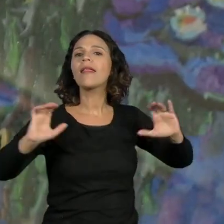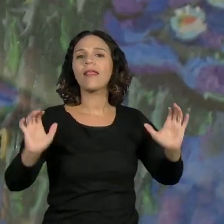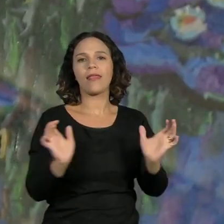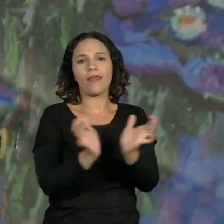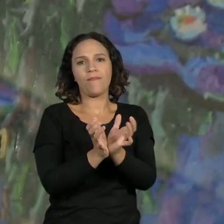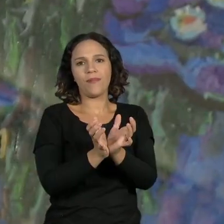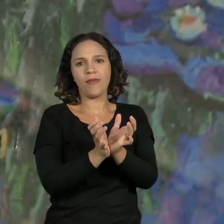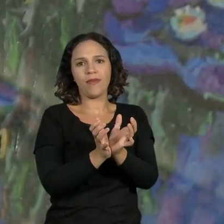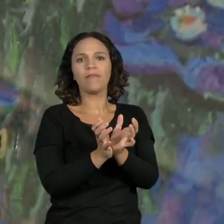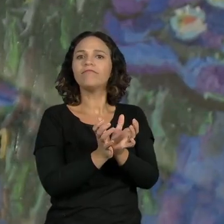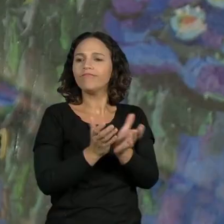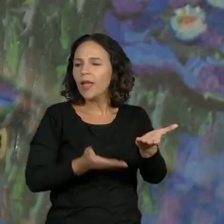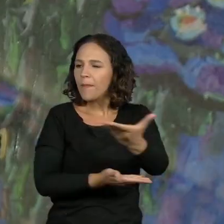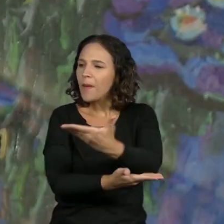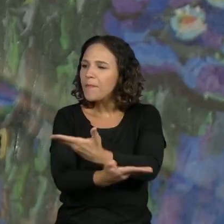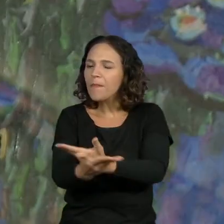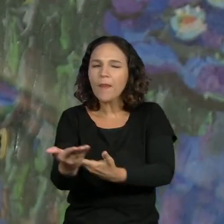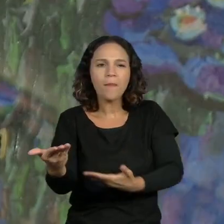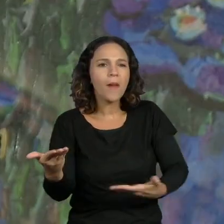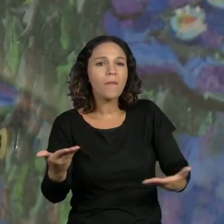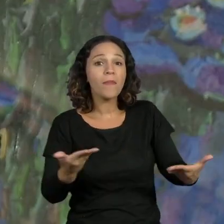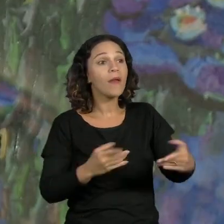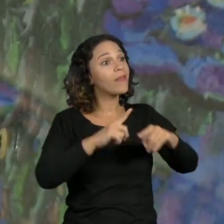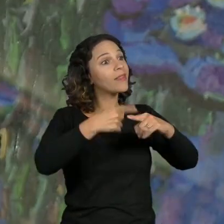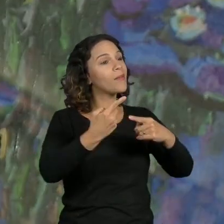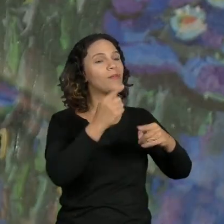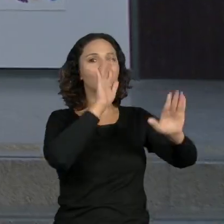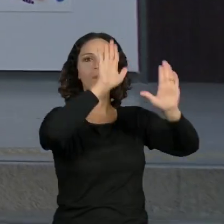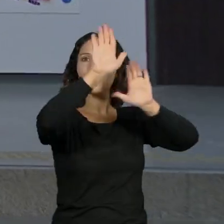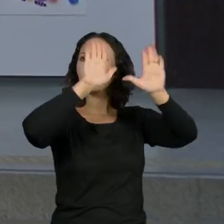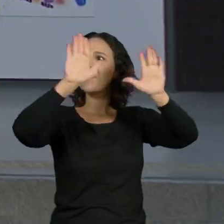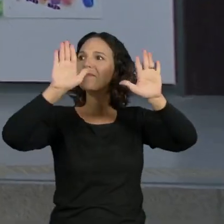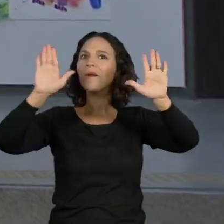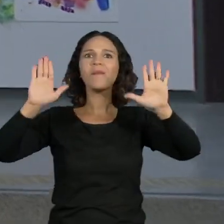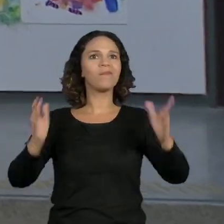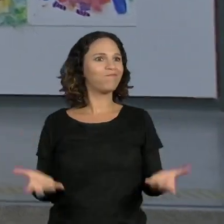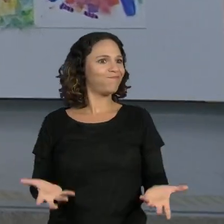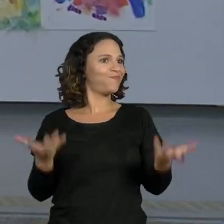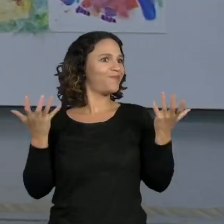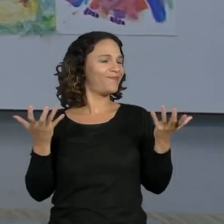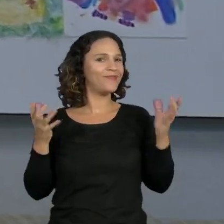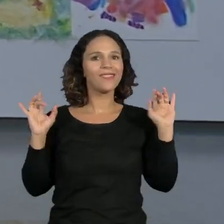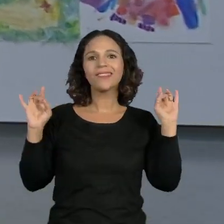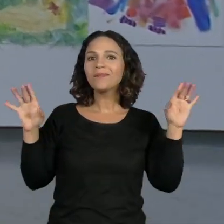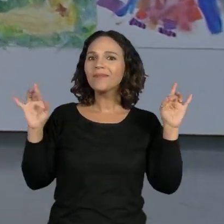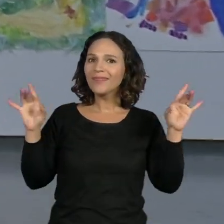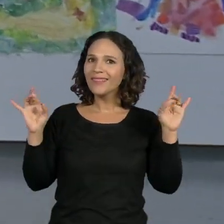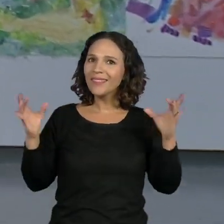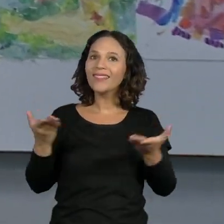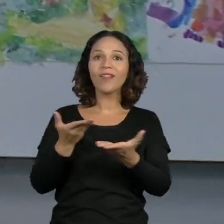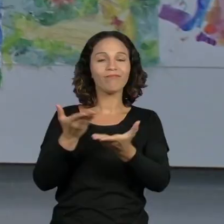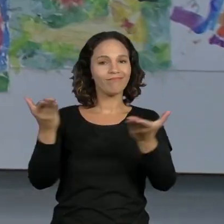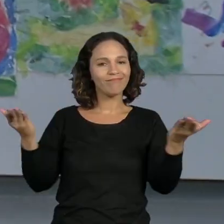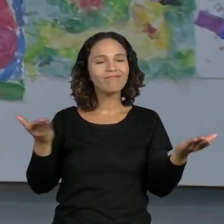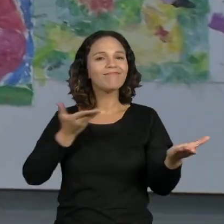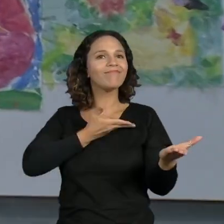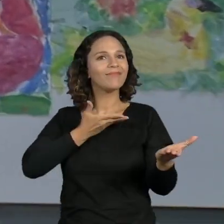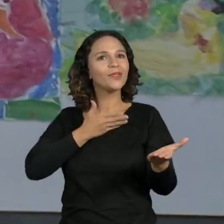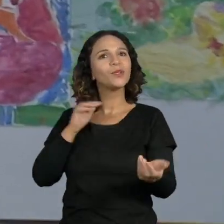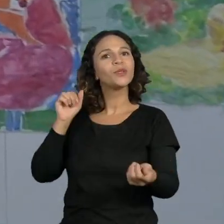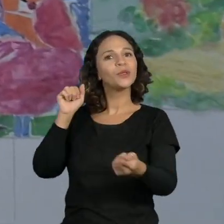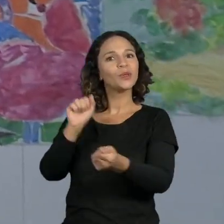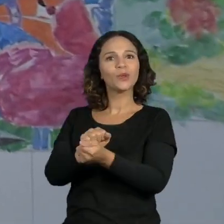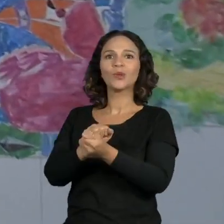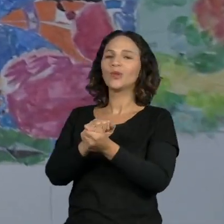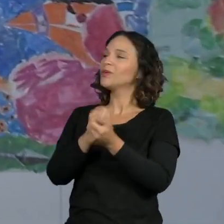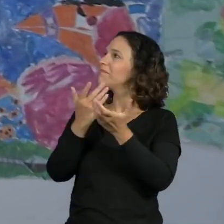trabalho com os colegas, e eles vão expor isso de uma maneira muito especial, junto com a obra dos outros alunos, e vira um grande